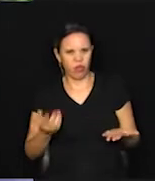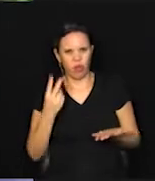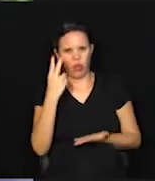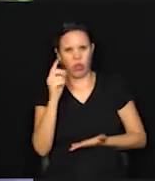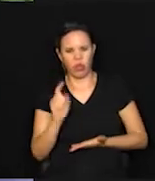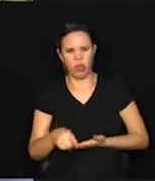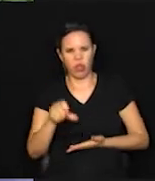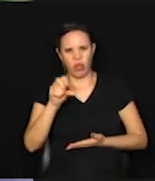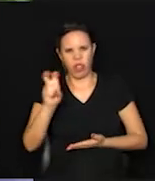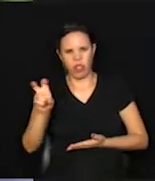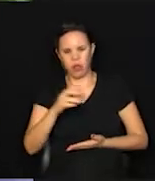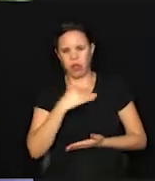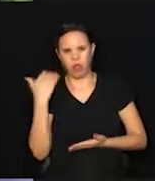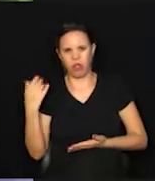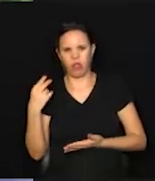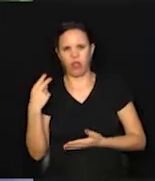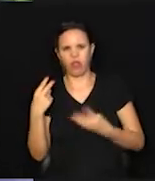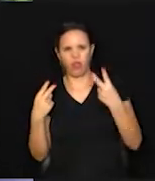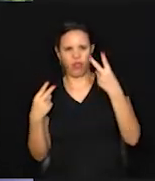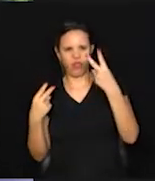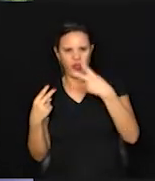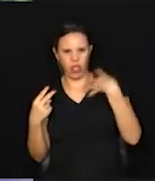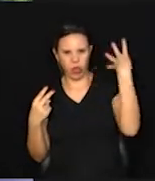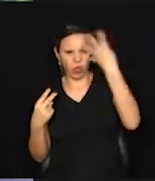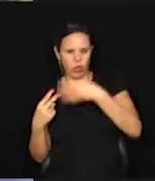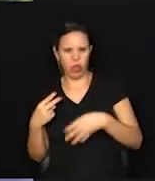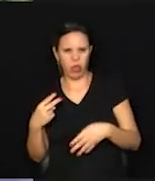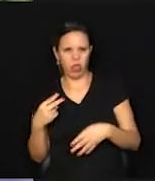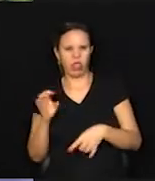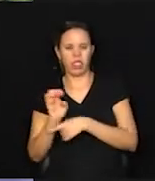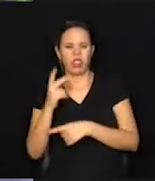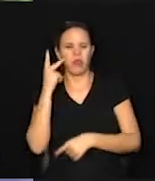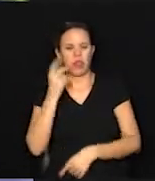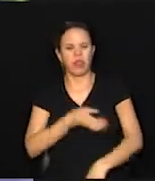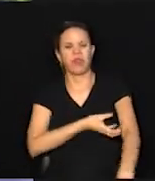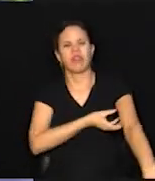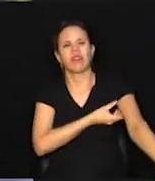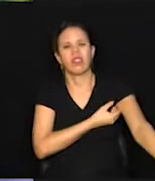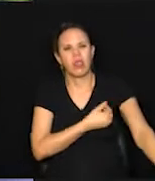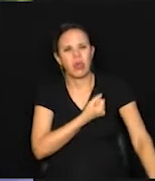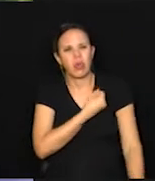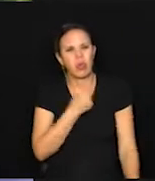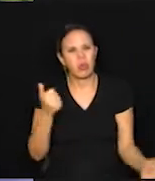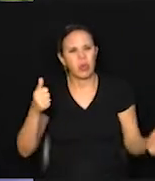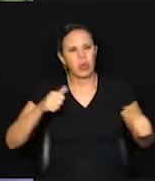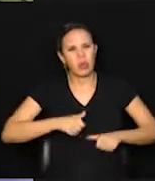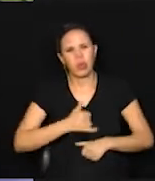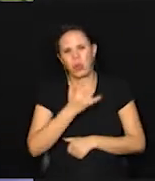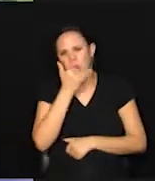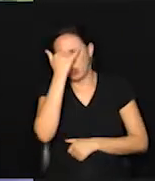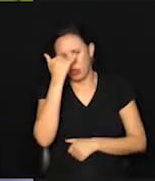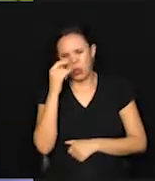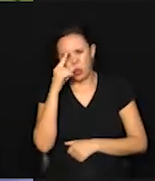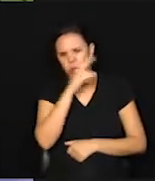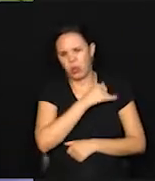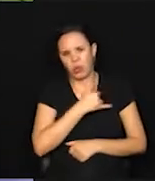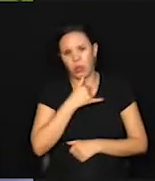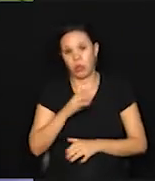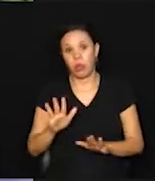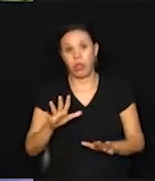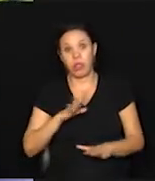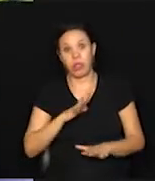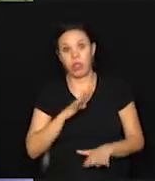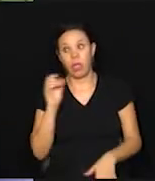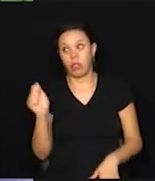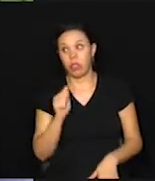2.095 mortes nas últimas 24 horas reportadas no estado de São Paulo. É um número acachapante, trágico, né? E Araraquara